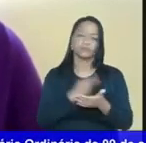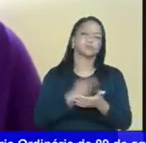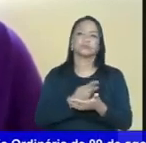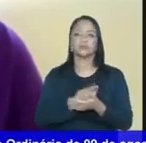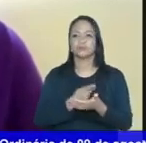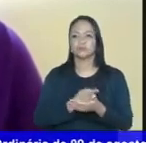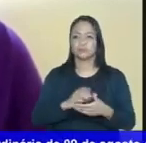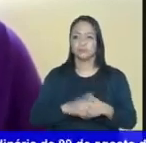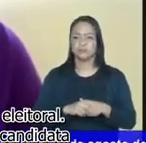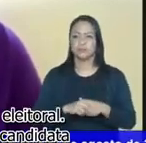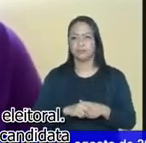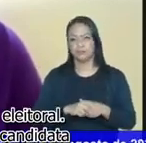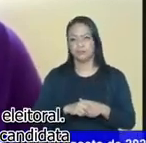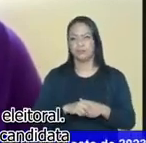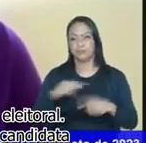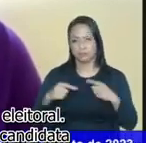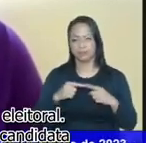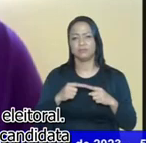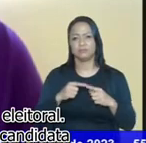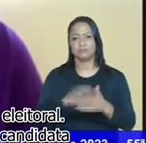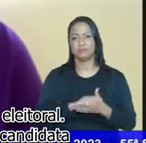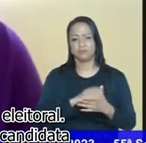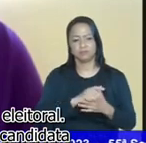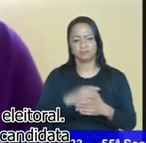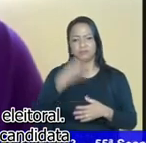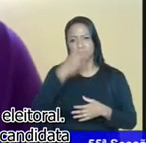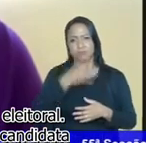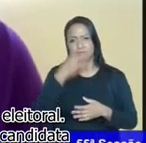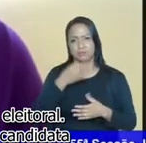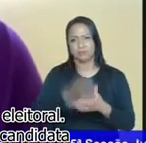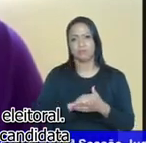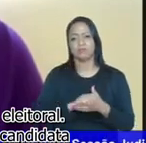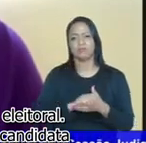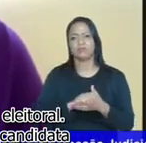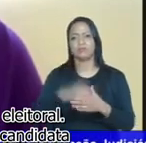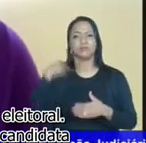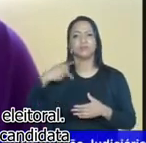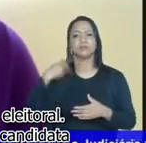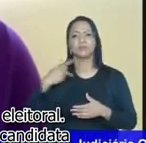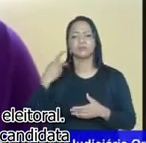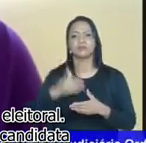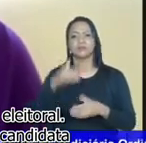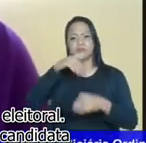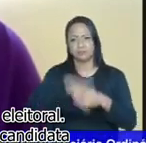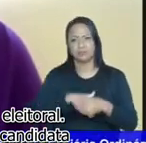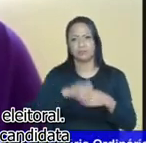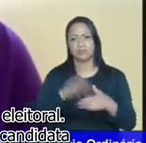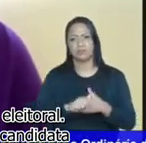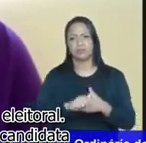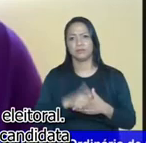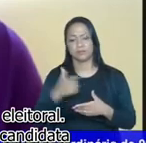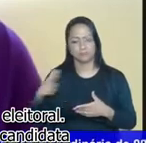irregularidades, reitero, foram evidenciadas no parecer da Procuradoria Regional Eleitoral, razão pela qual não